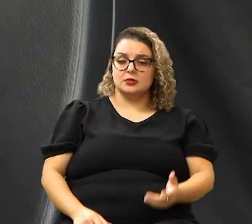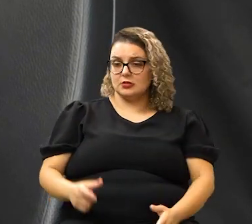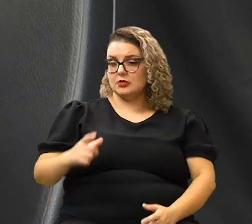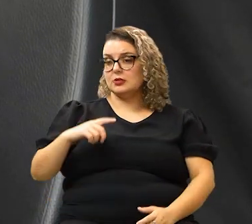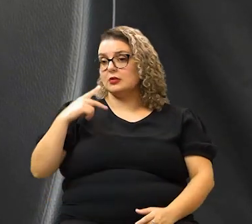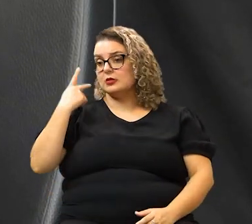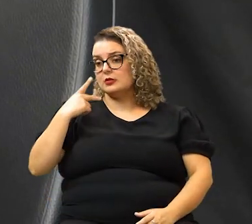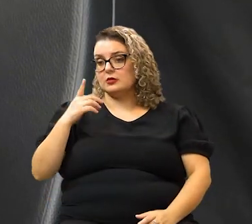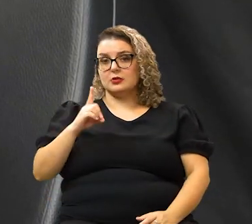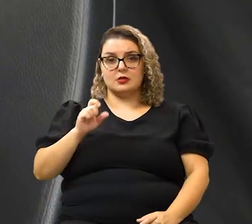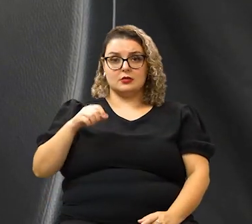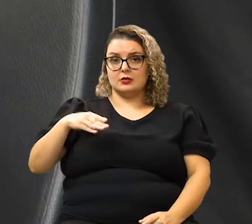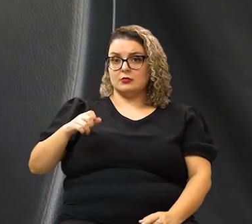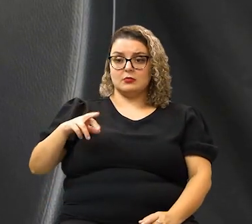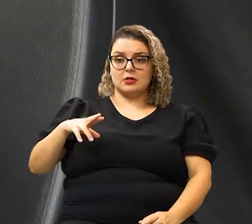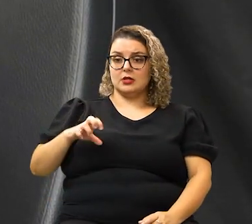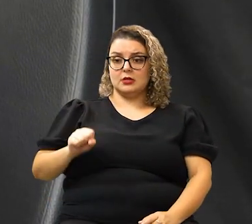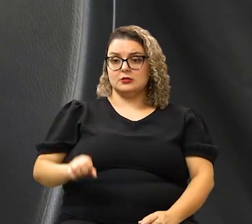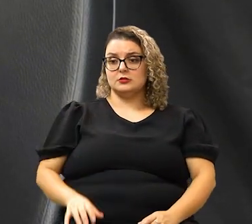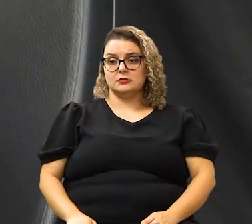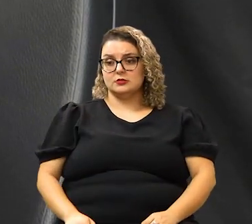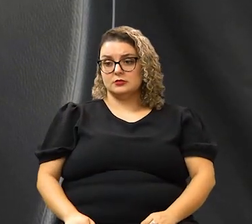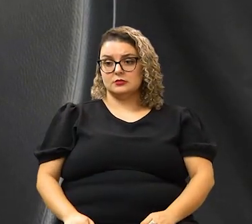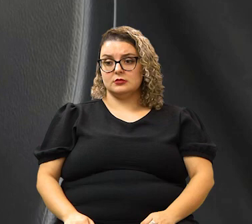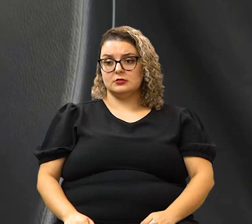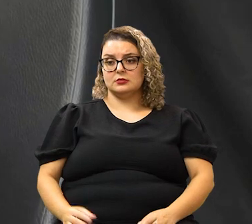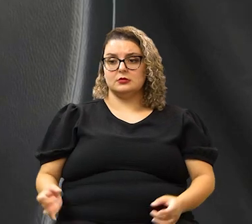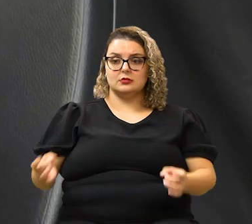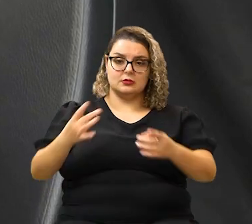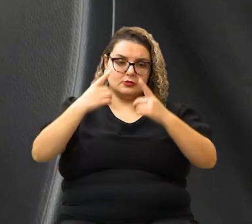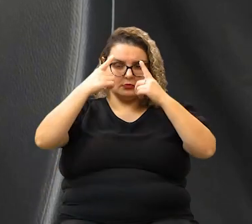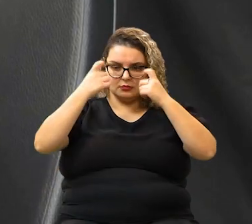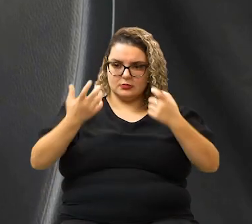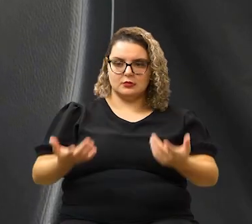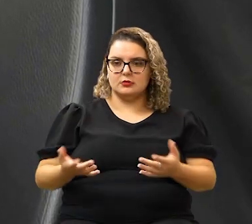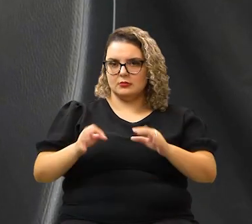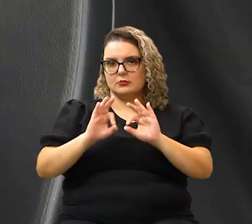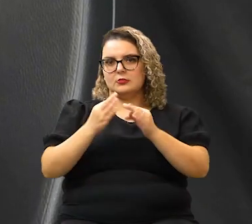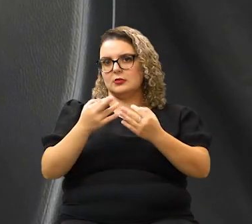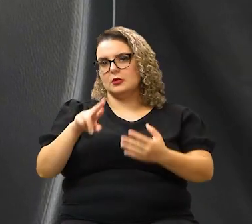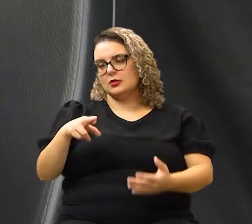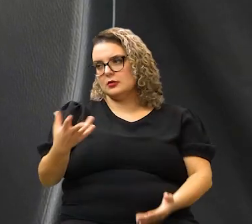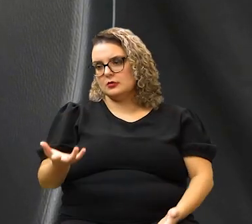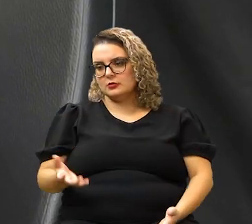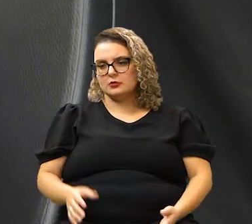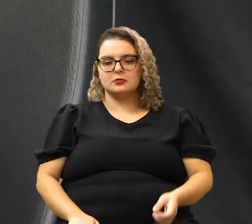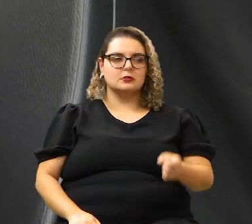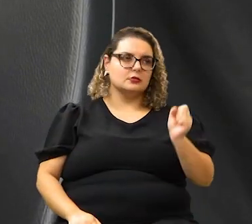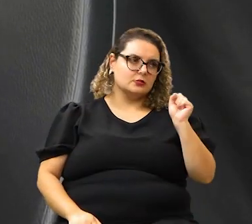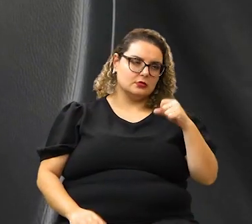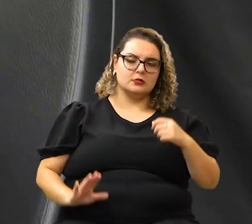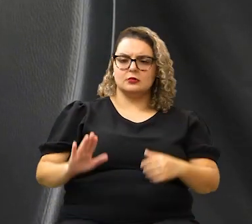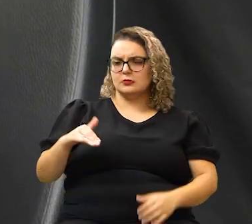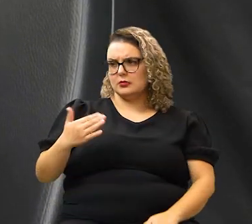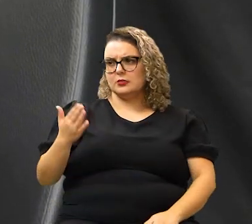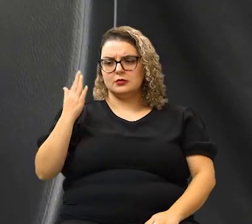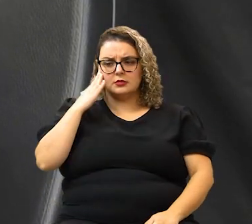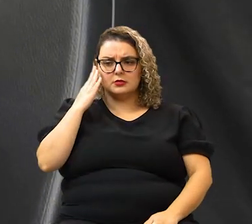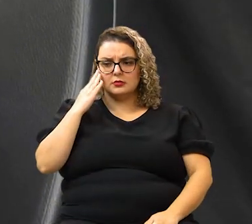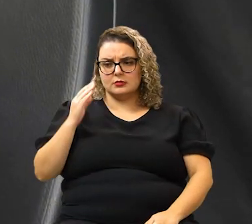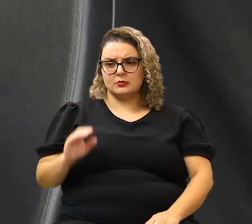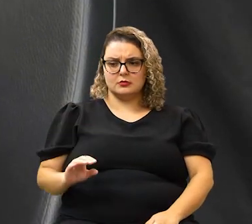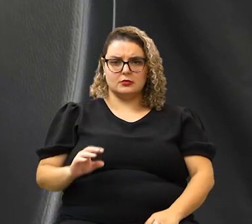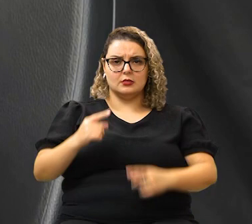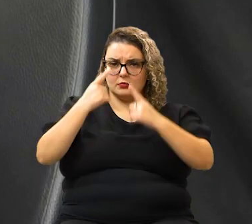combate à violência por meio da família. Sim. Quando a gente sabe que muitas vezes a violência acontece dentro da família. Proteger a família, não dá para